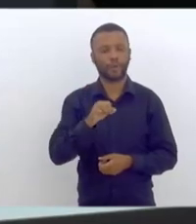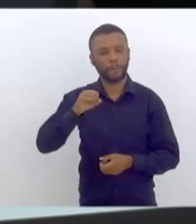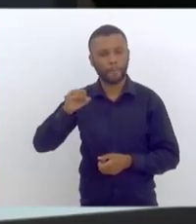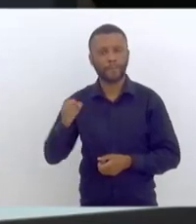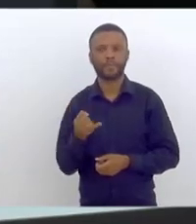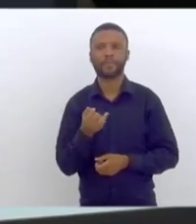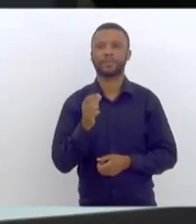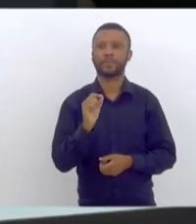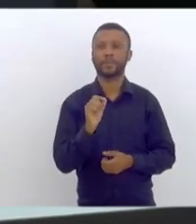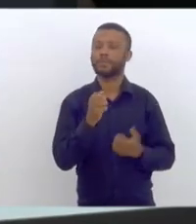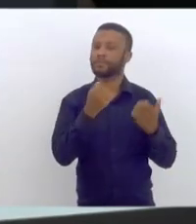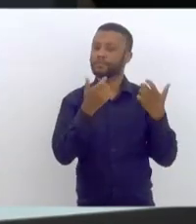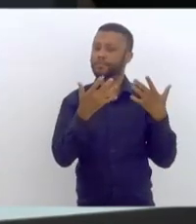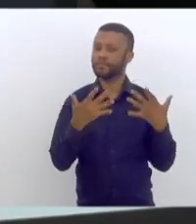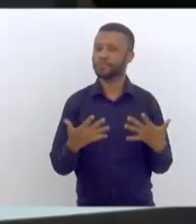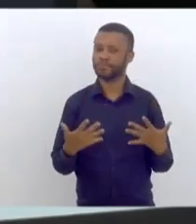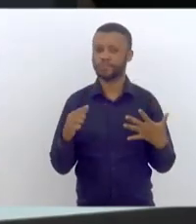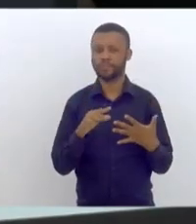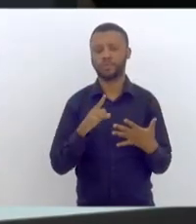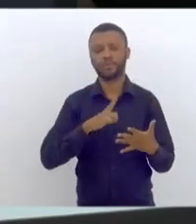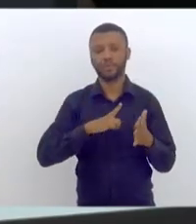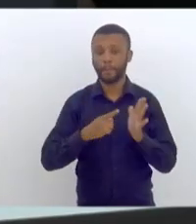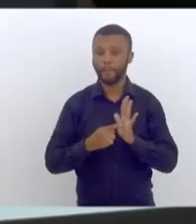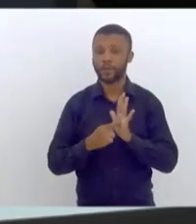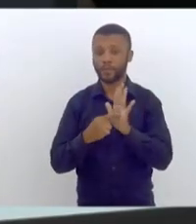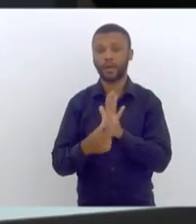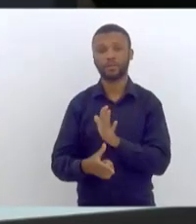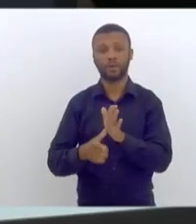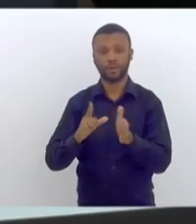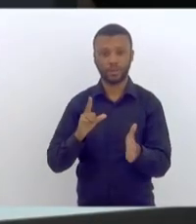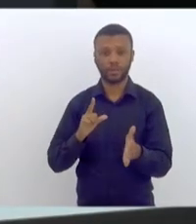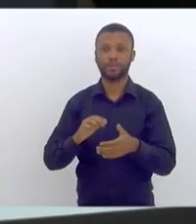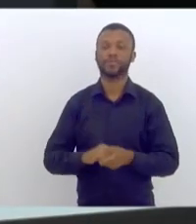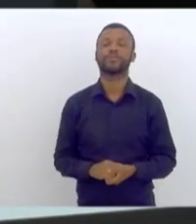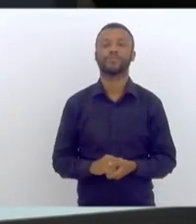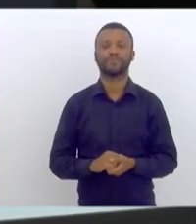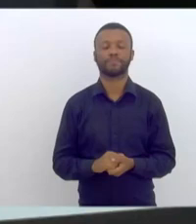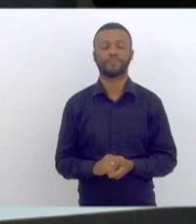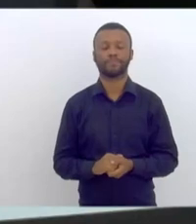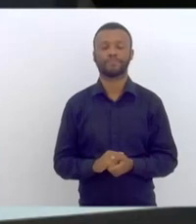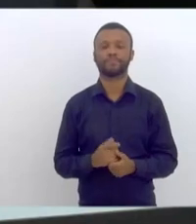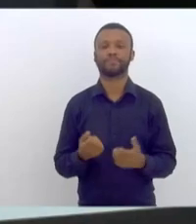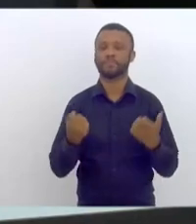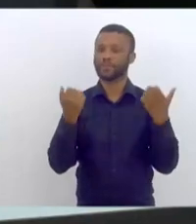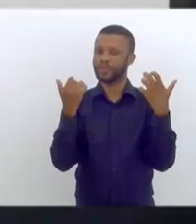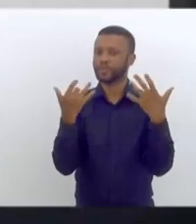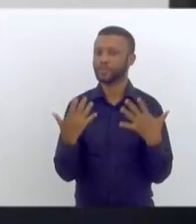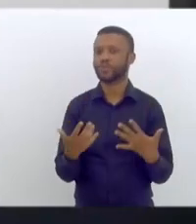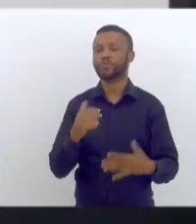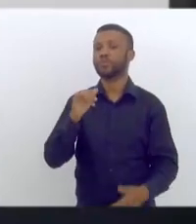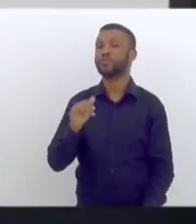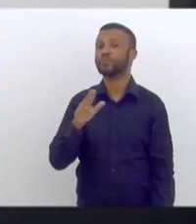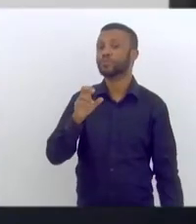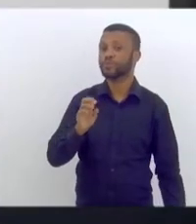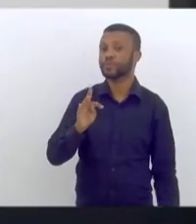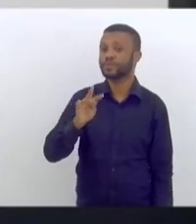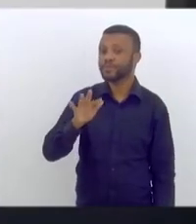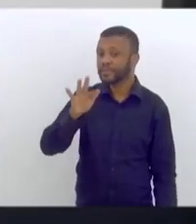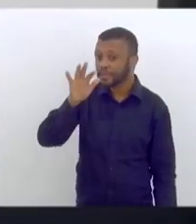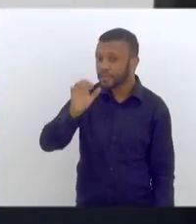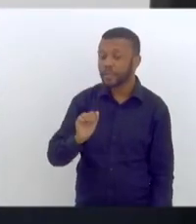porque foi o que eu tinha aqui assinalado e justifica no